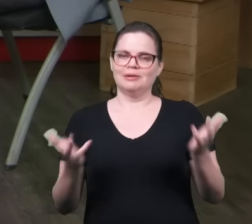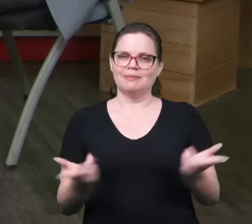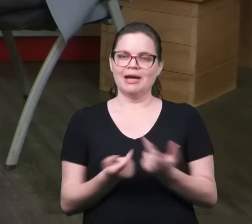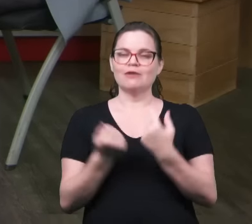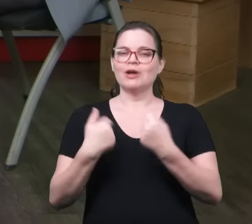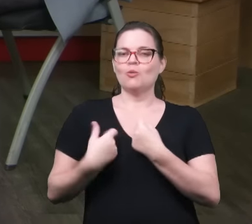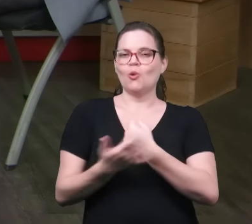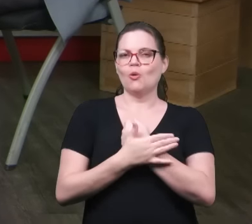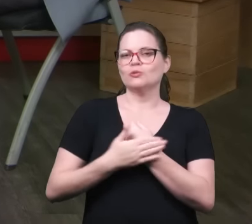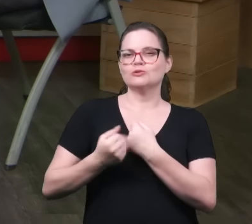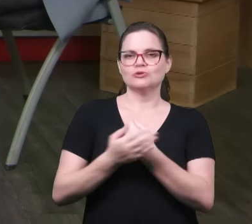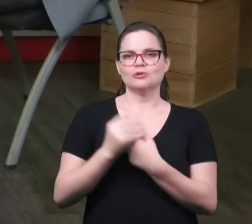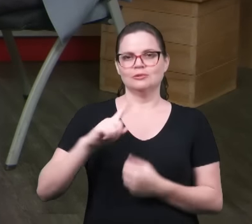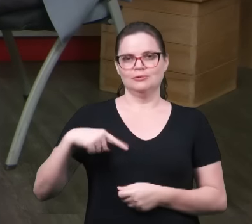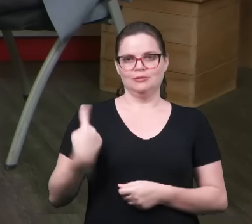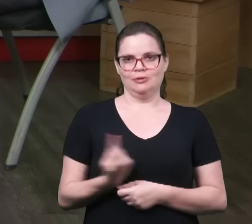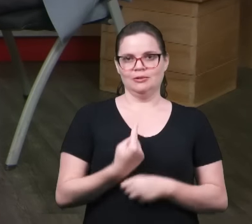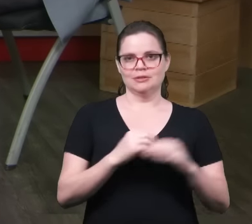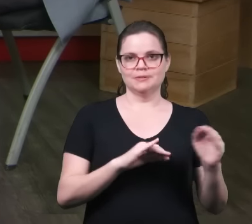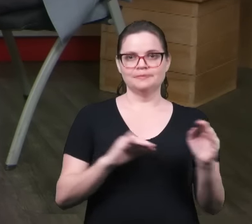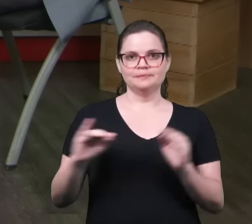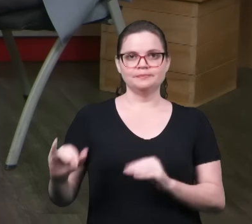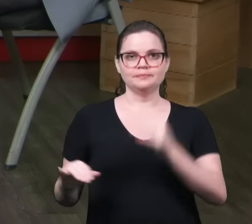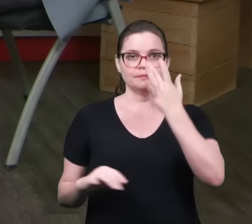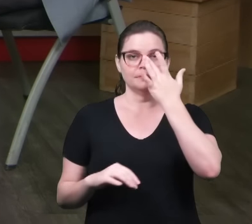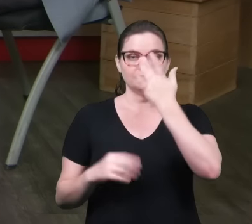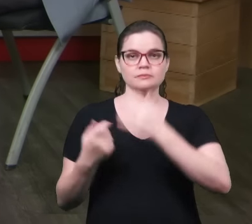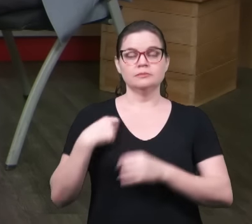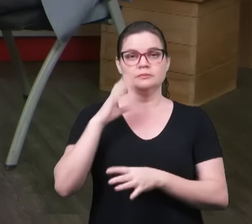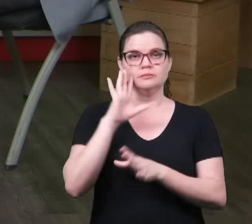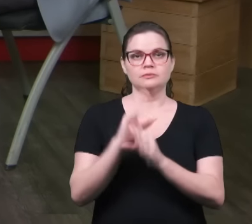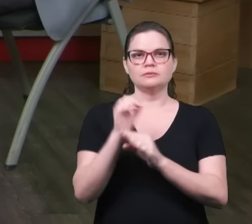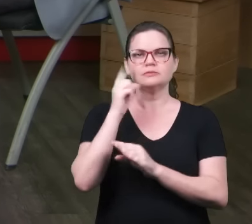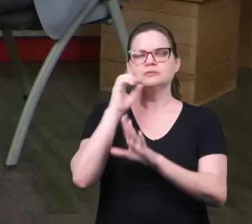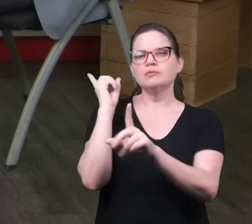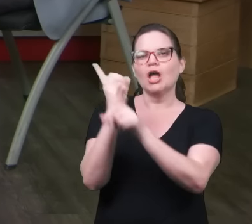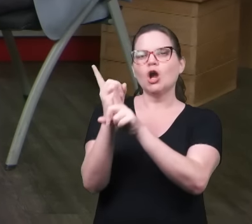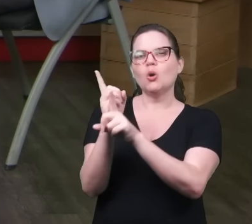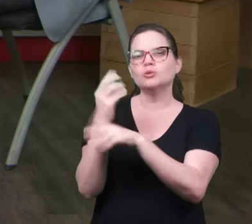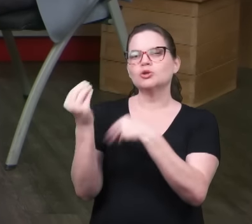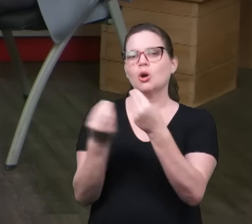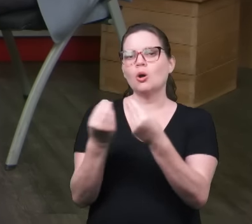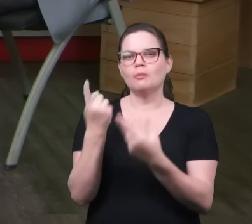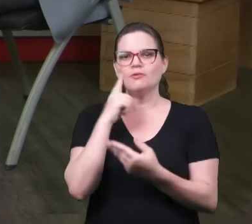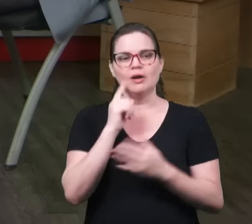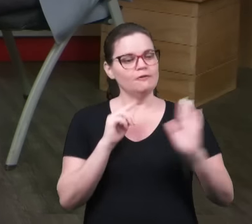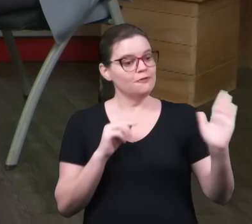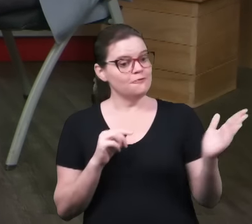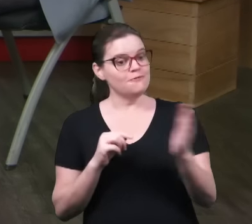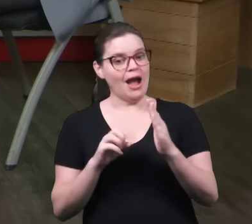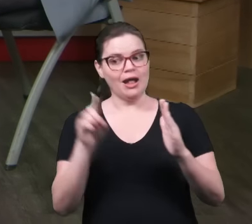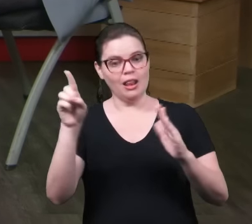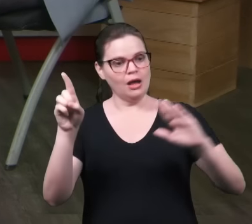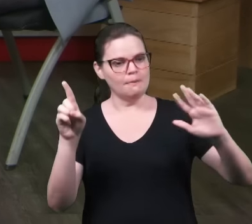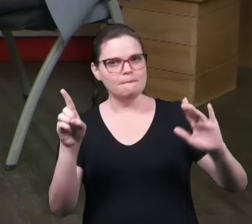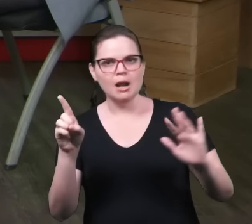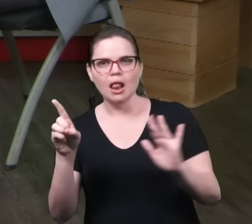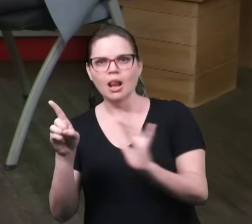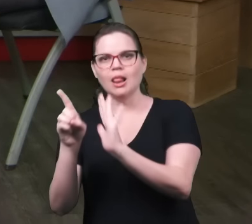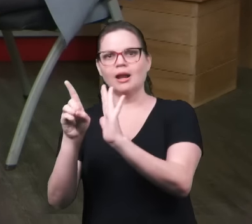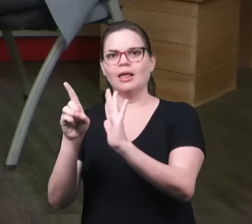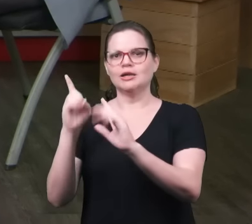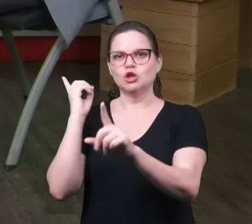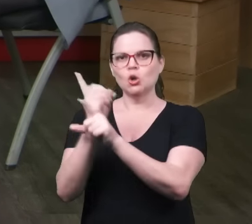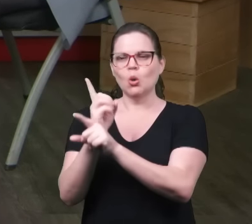mansões celestiais. E esse encontro aqui, que encontro é esse? Sair ao encontro.